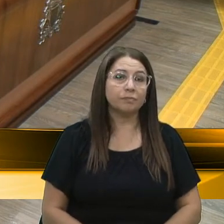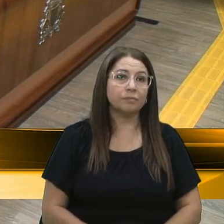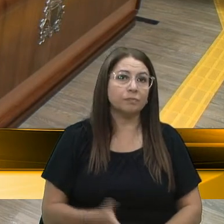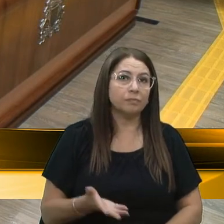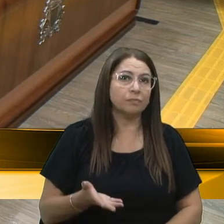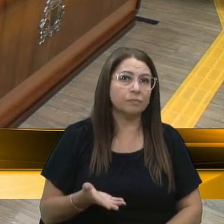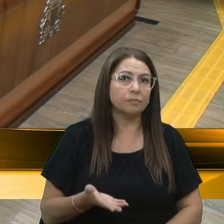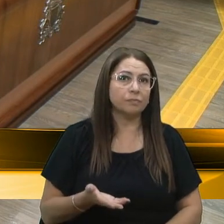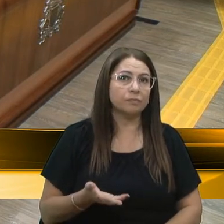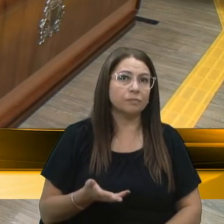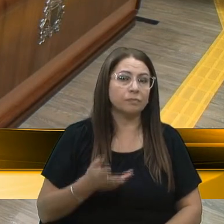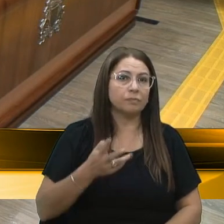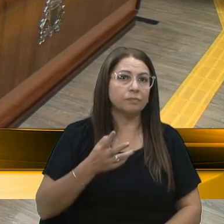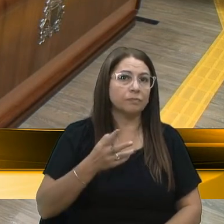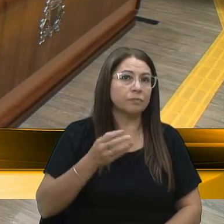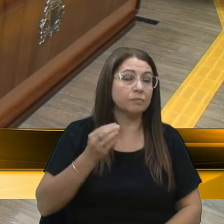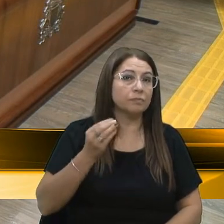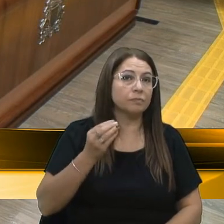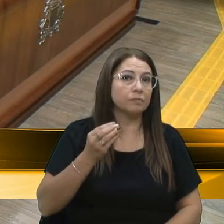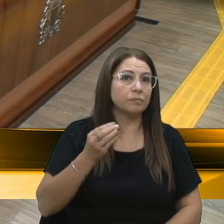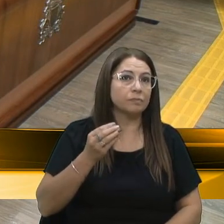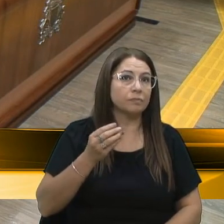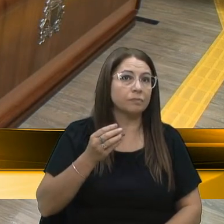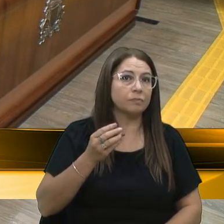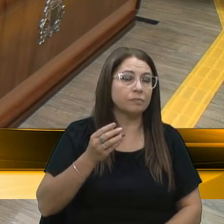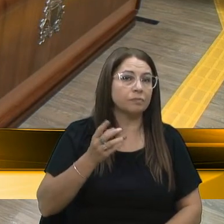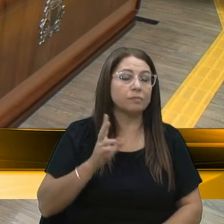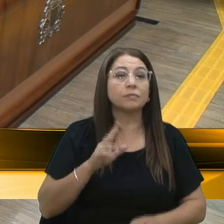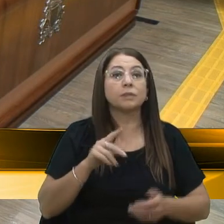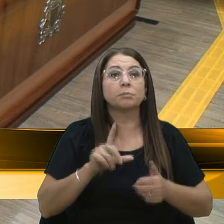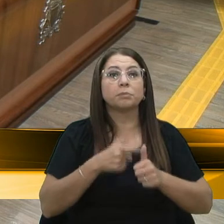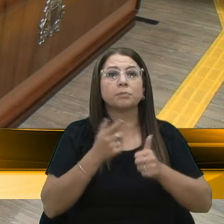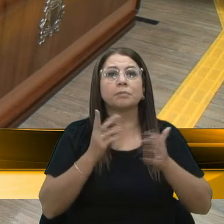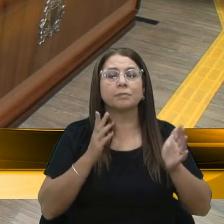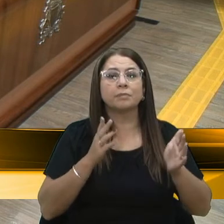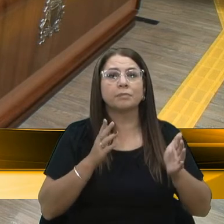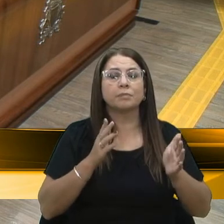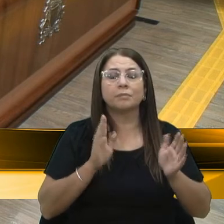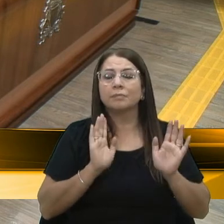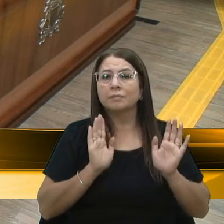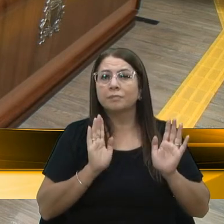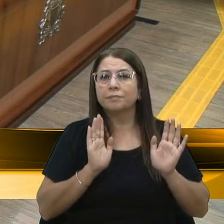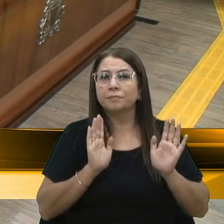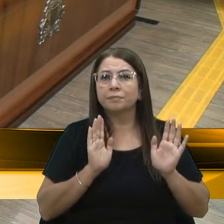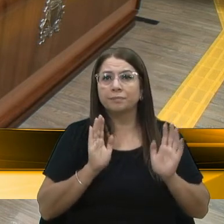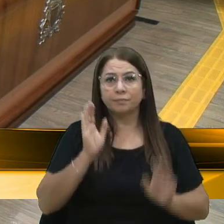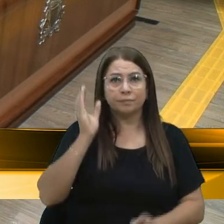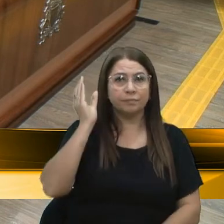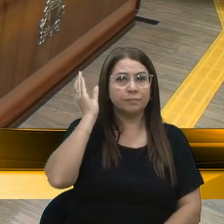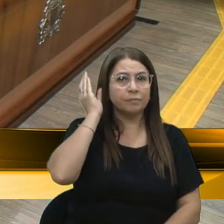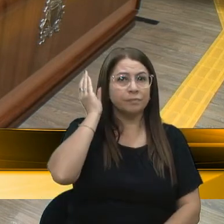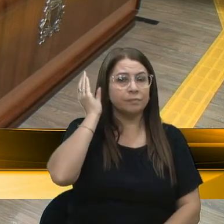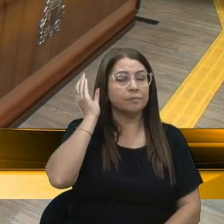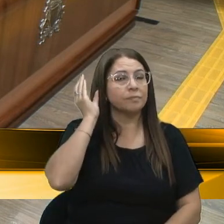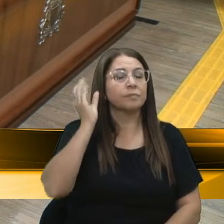Posso? O Cadore? O Bressan, acho que foi quem pediu primeiro. Foi tu, Bressan? O Cadore. Cadore, então Cadore.